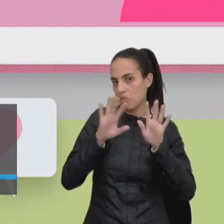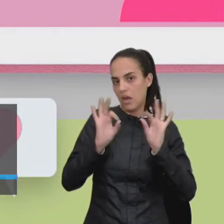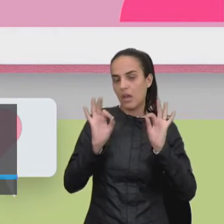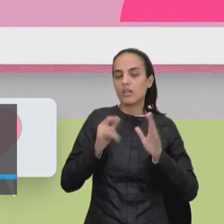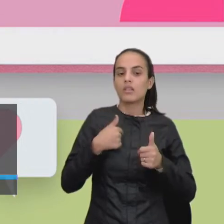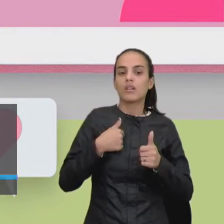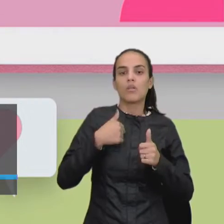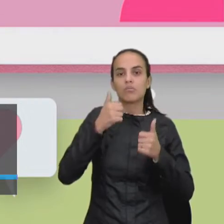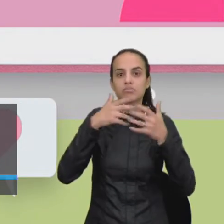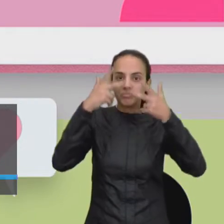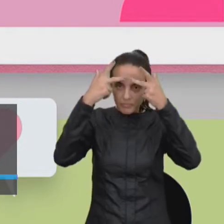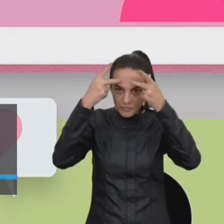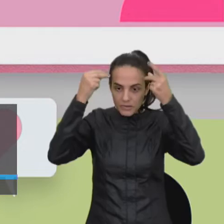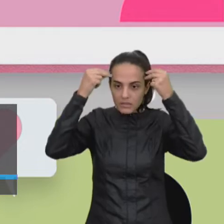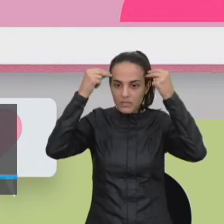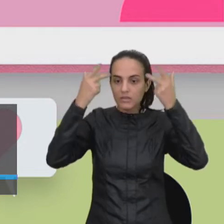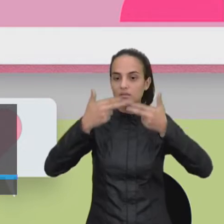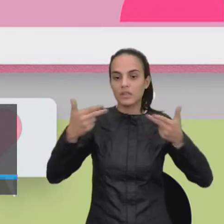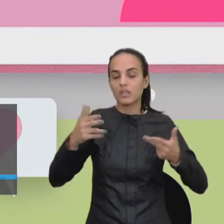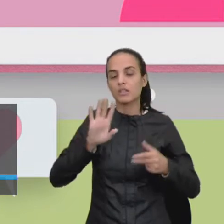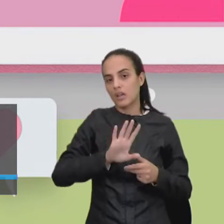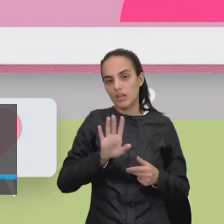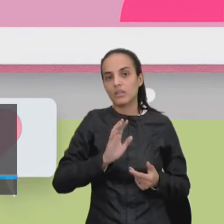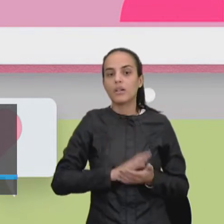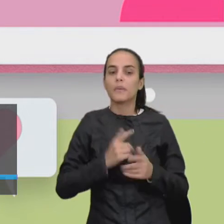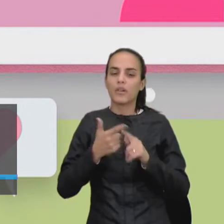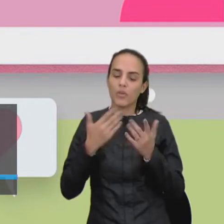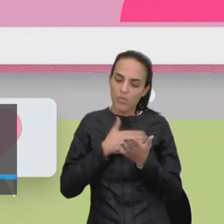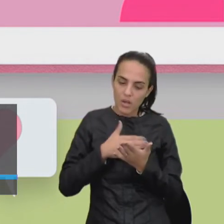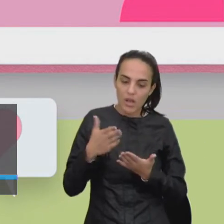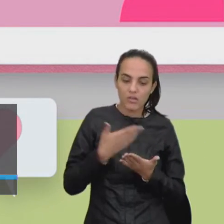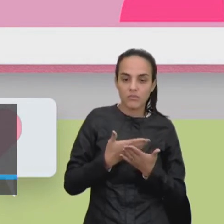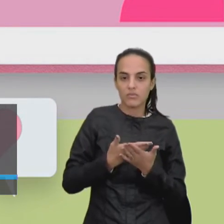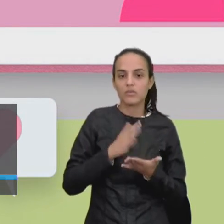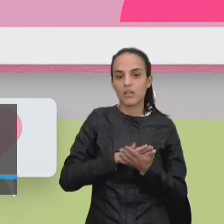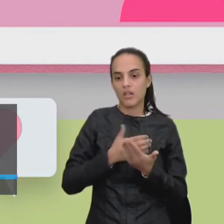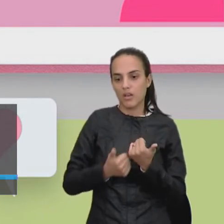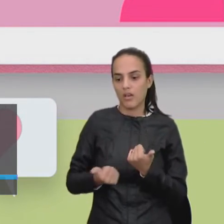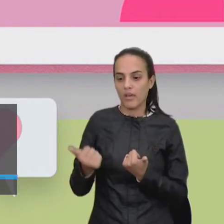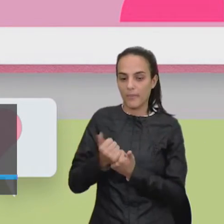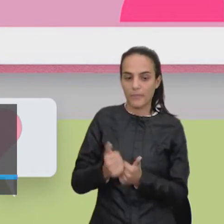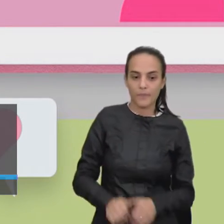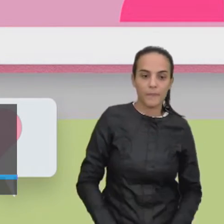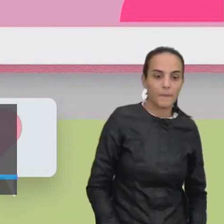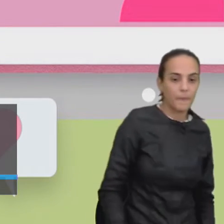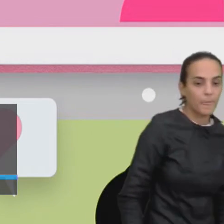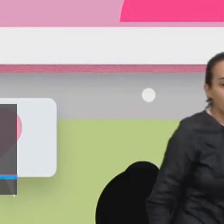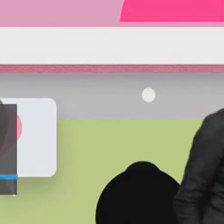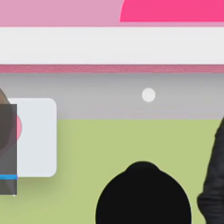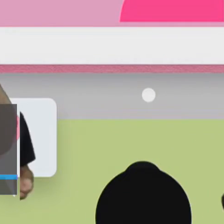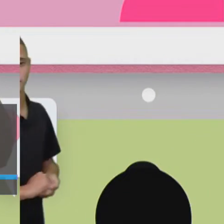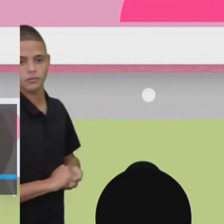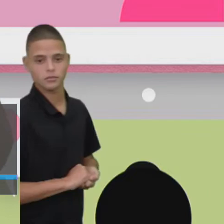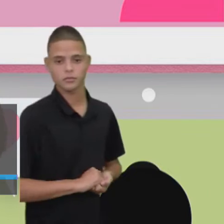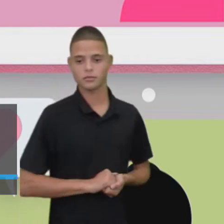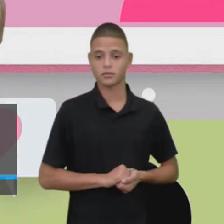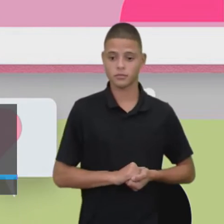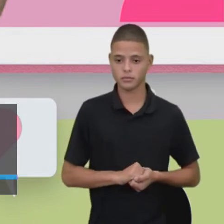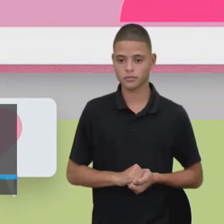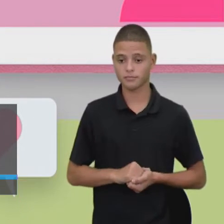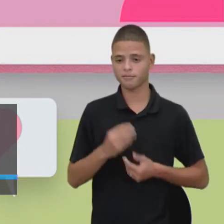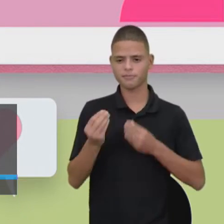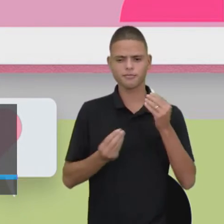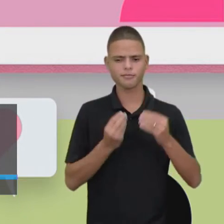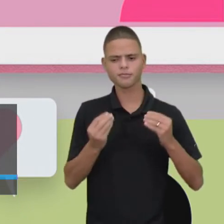não sou enfermeiro, não estou na área da saúde, mas eu vou começar os meus estudos. O processo, como é um estudante que realmente está